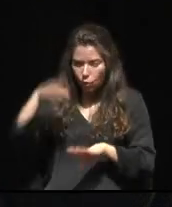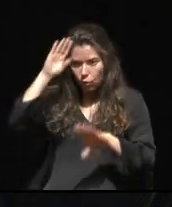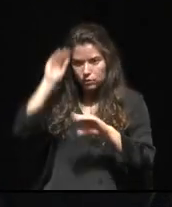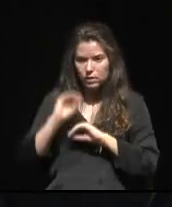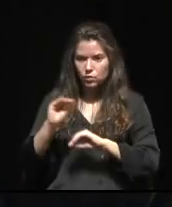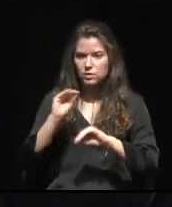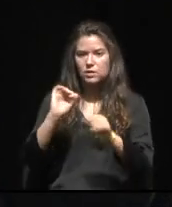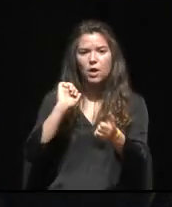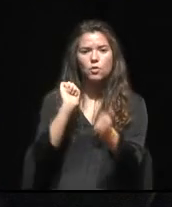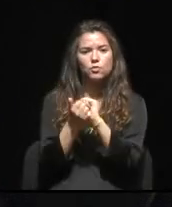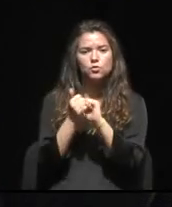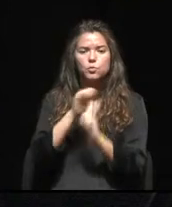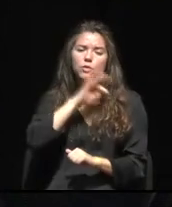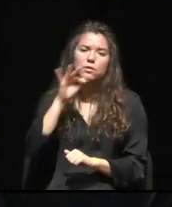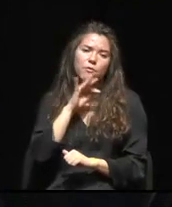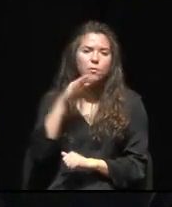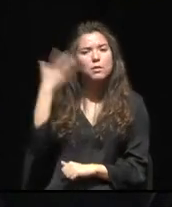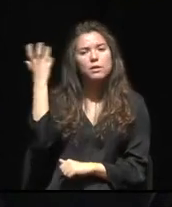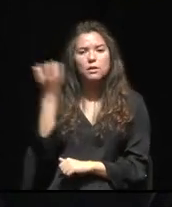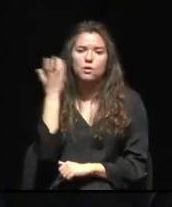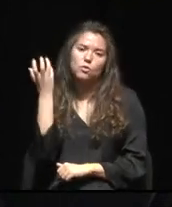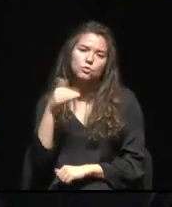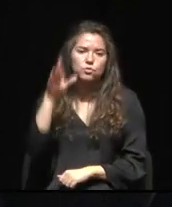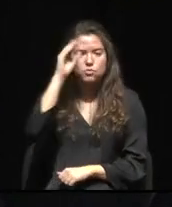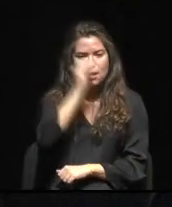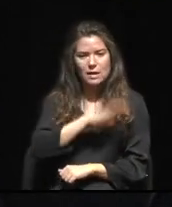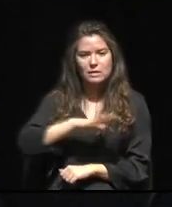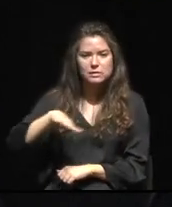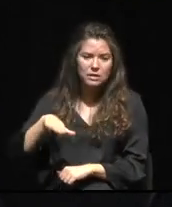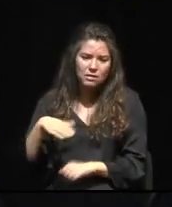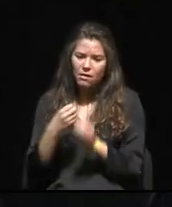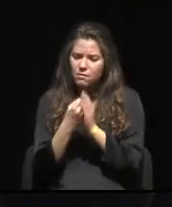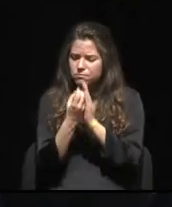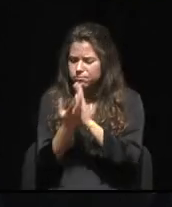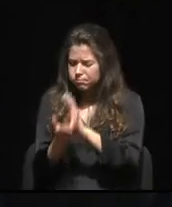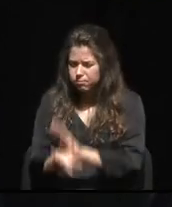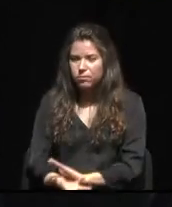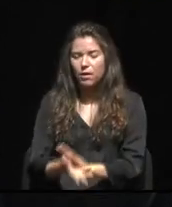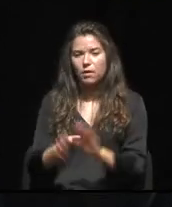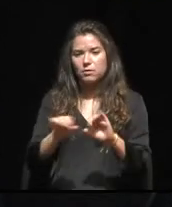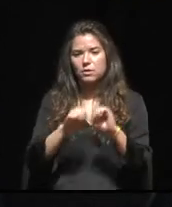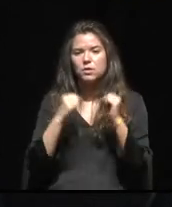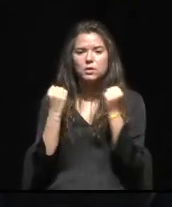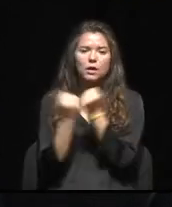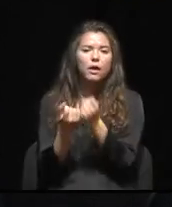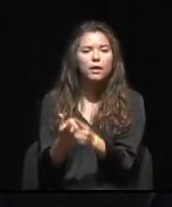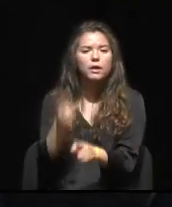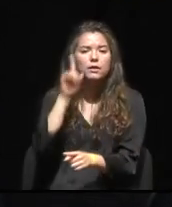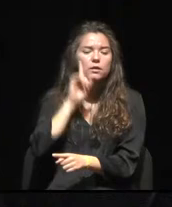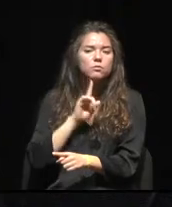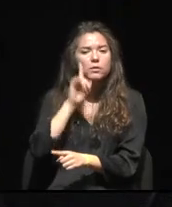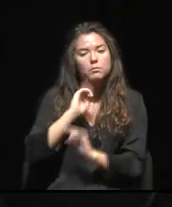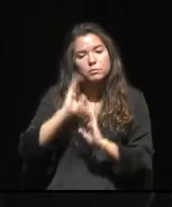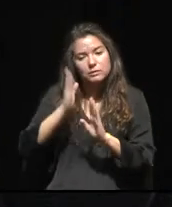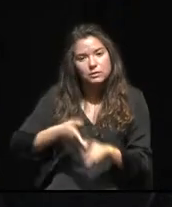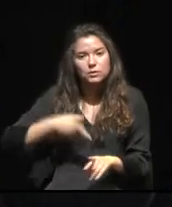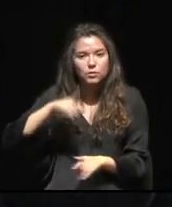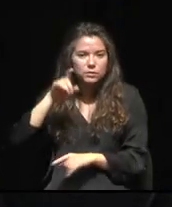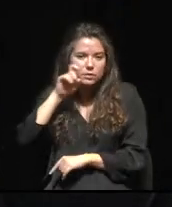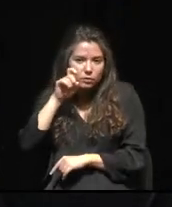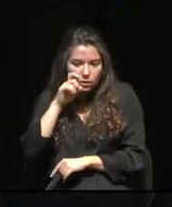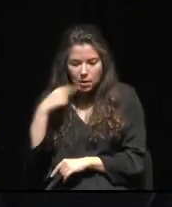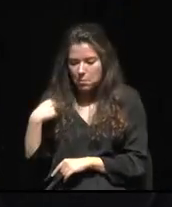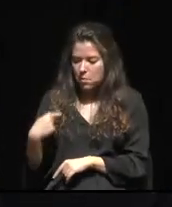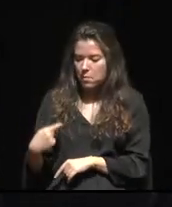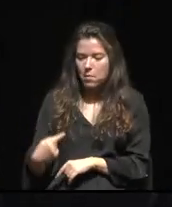no desporto na família na cultura na ciência em tantas esferas da sociedade em que as mulheres têm que defender todos